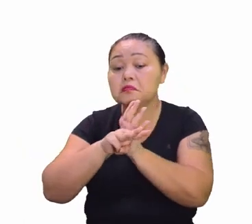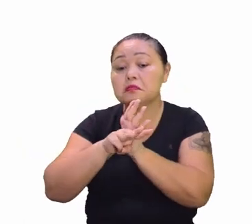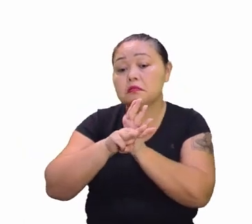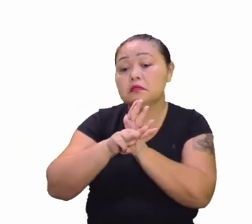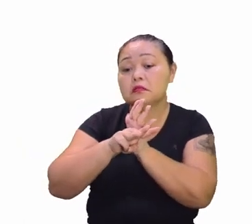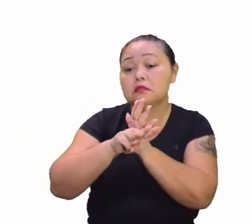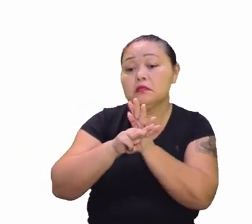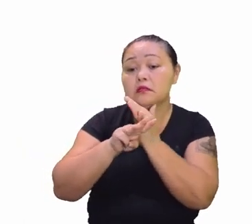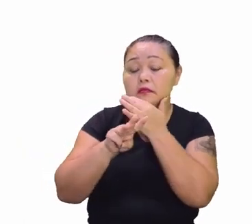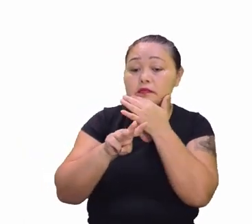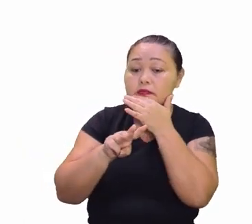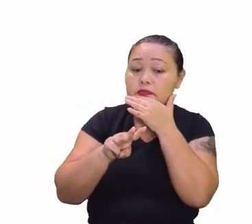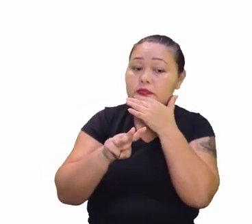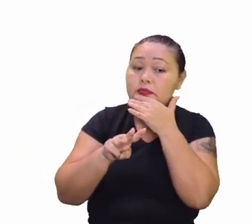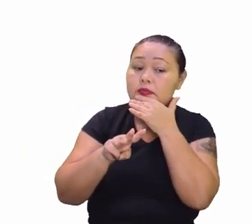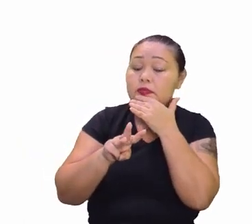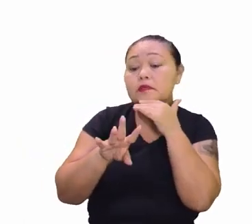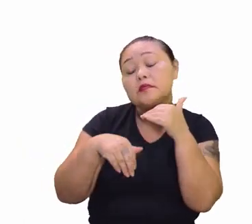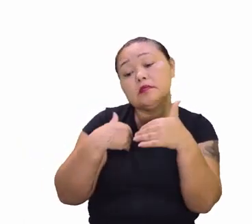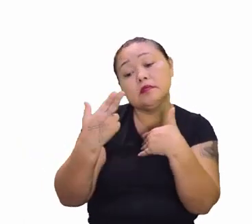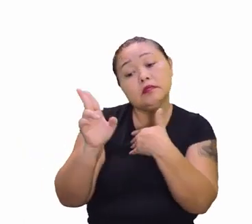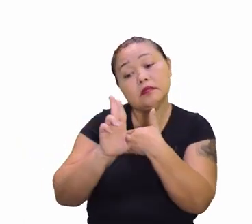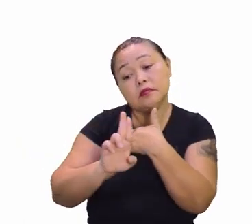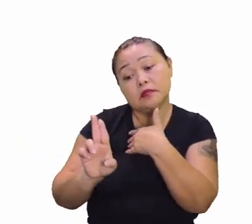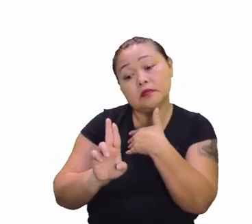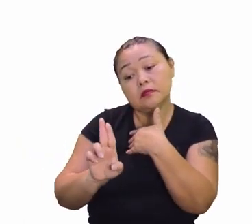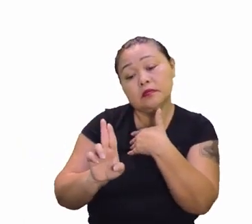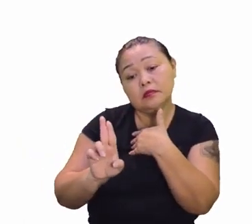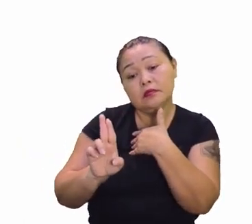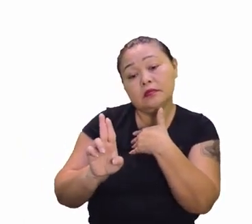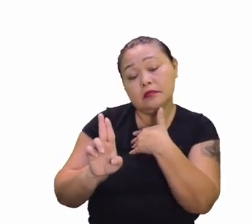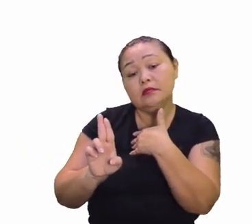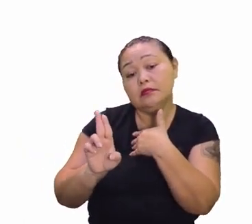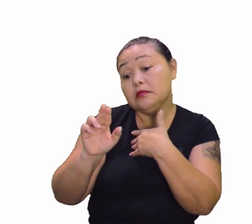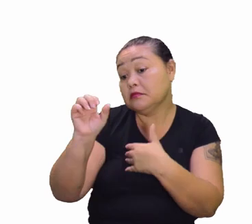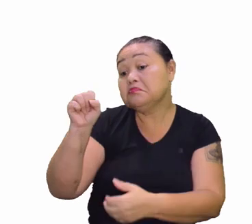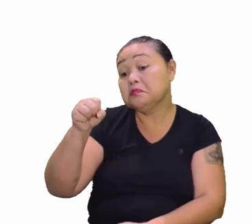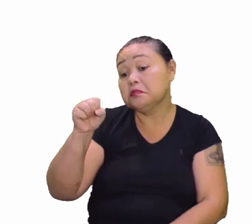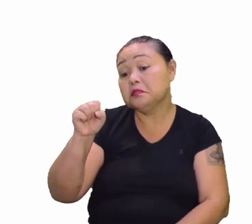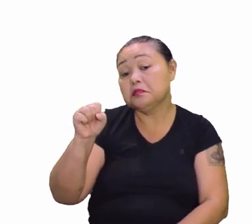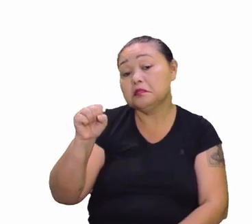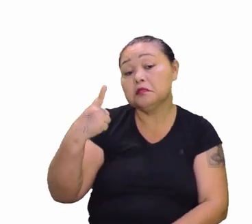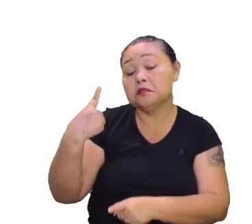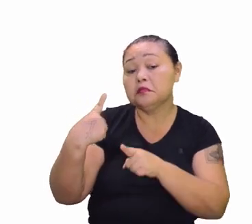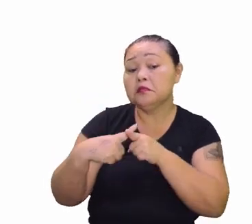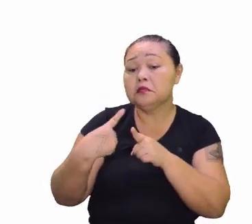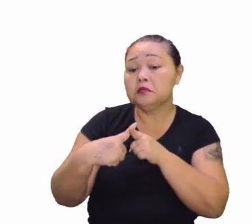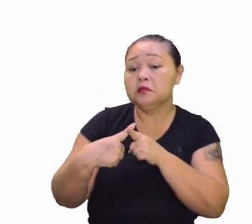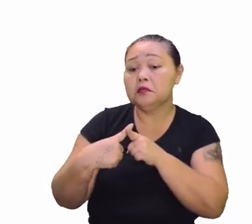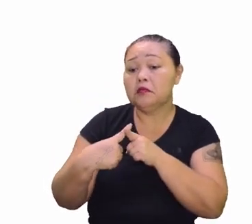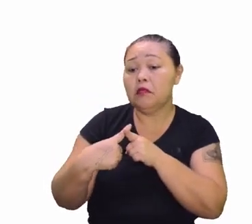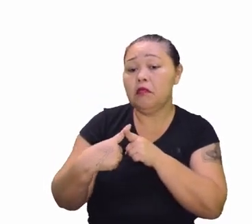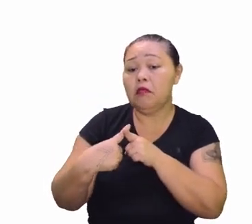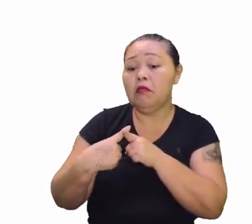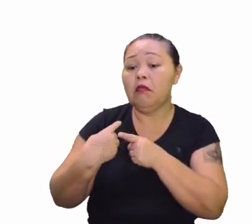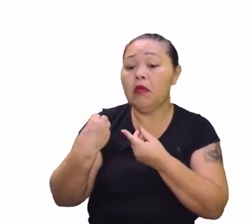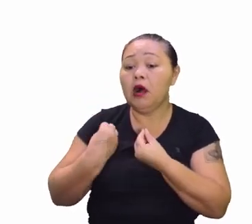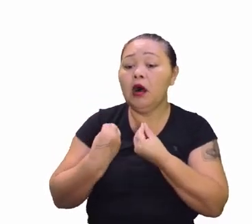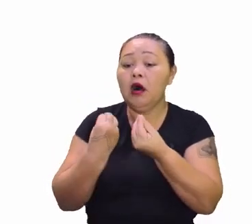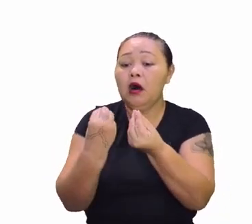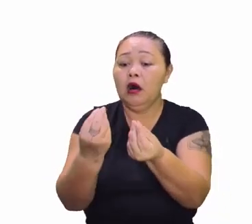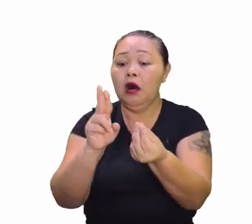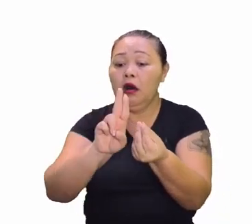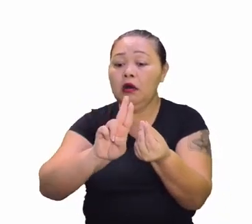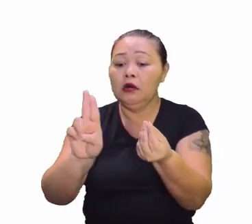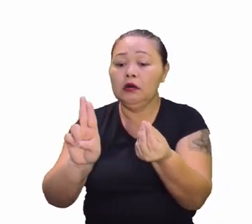gente olhar pelo próprio nome, a gente pode dizer que sim, porque este